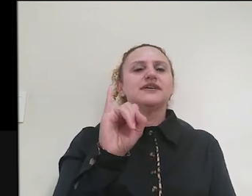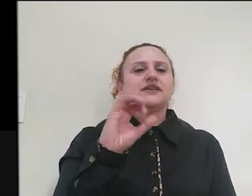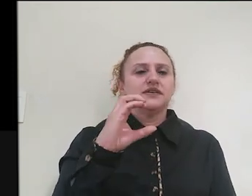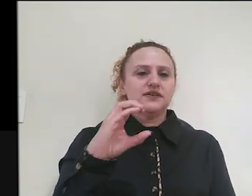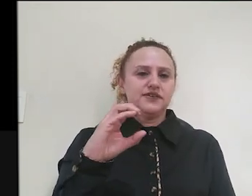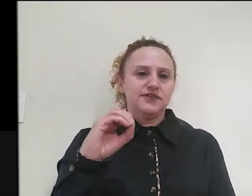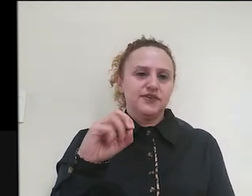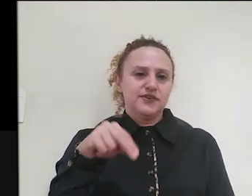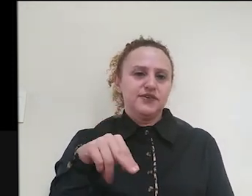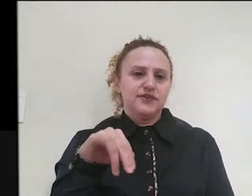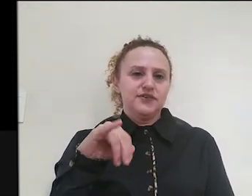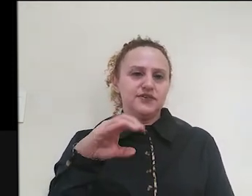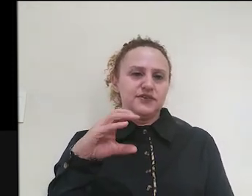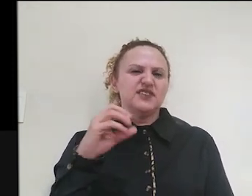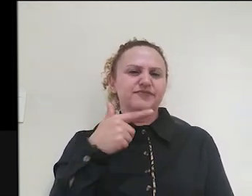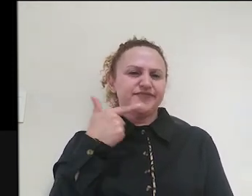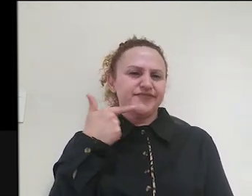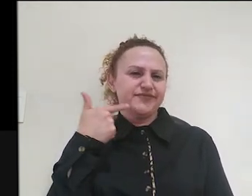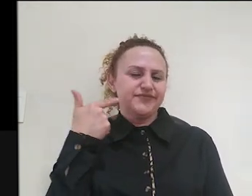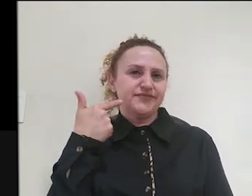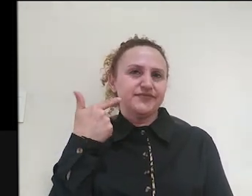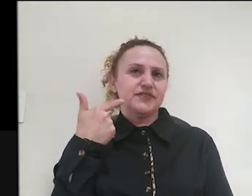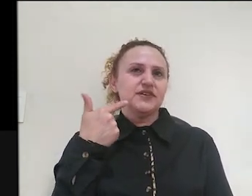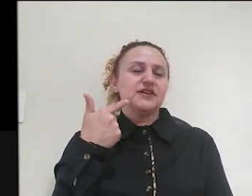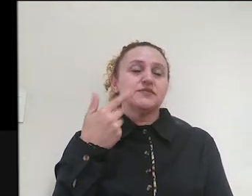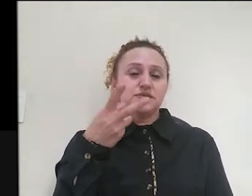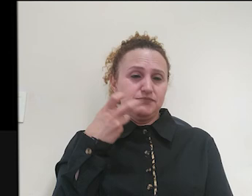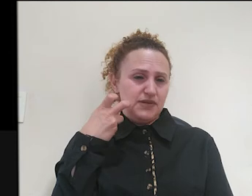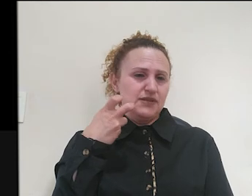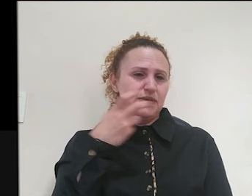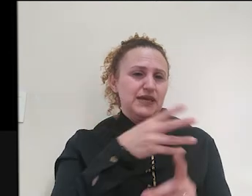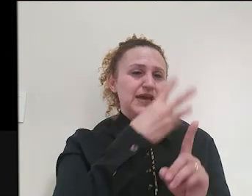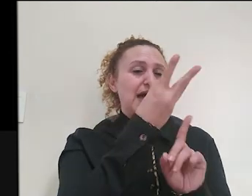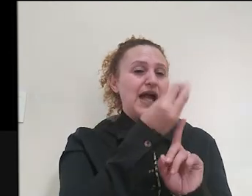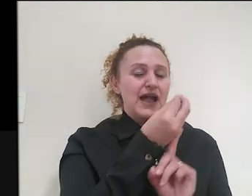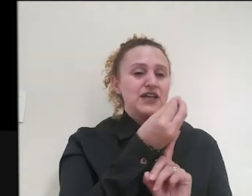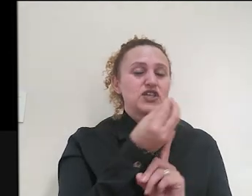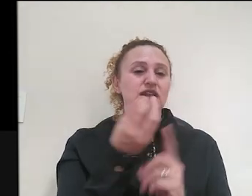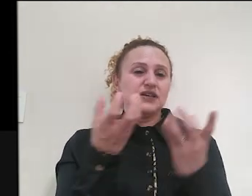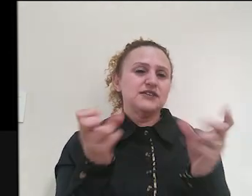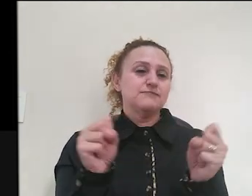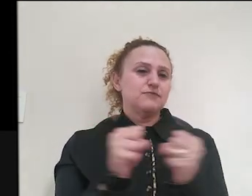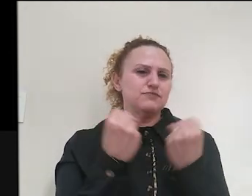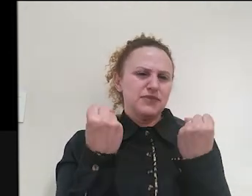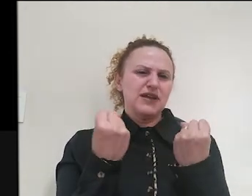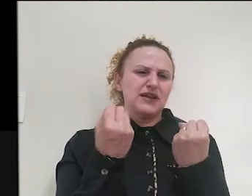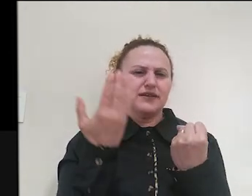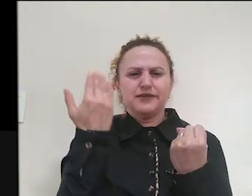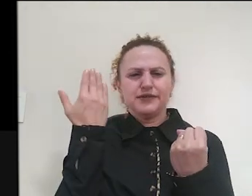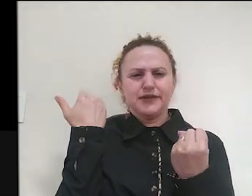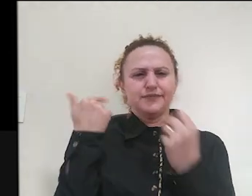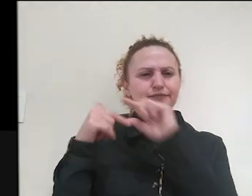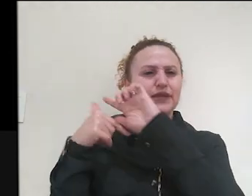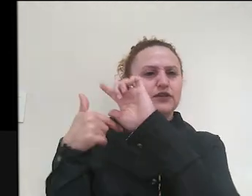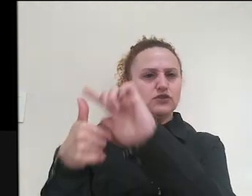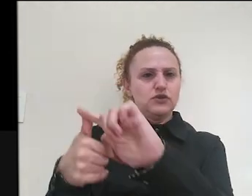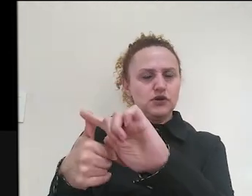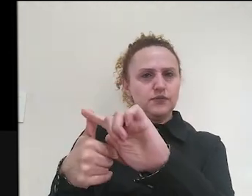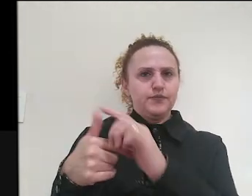arte queria romper com aquilo que era tradicional, né, com aquilo que se considerava poesia. Aqui nós temos